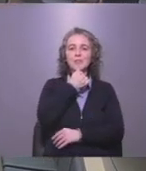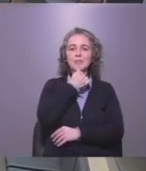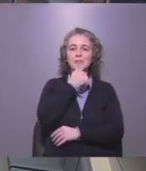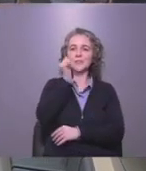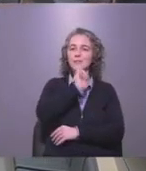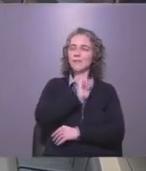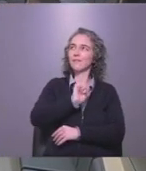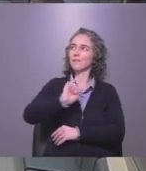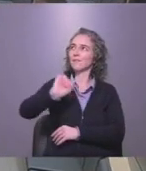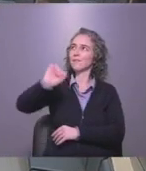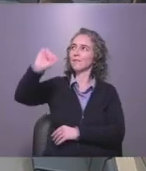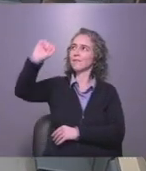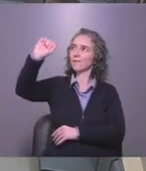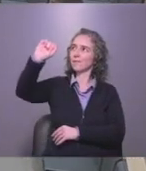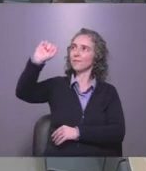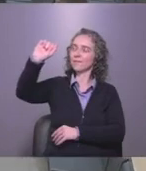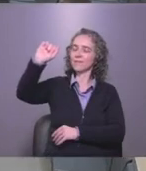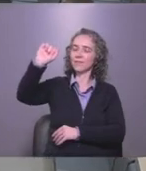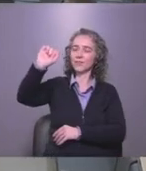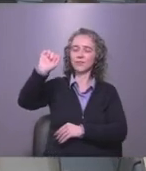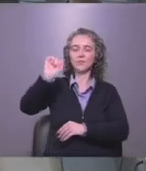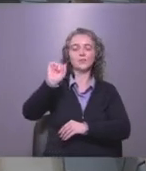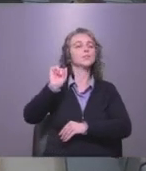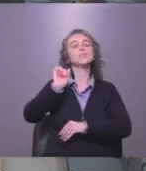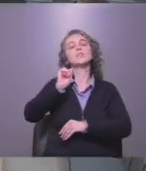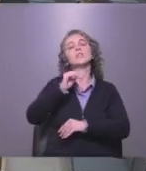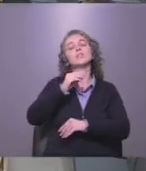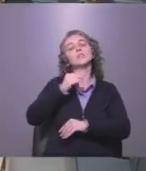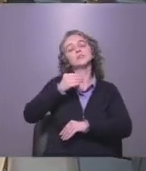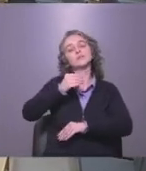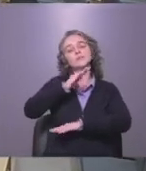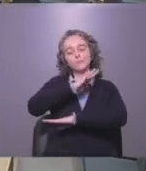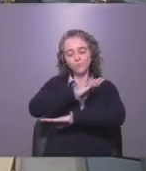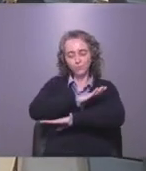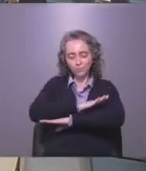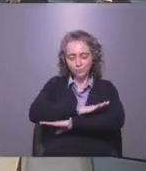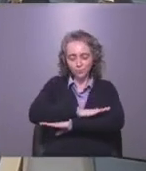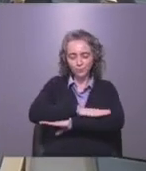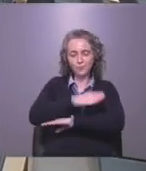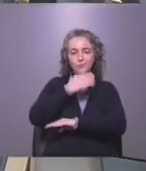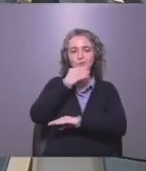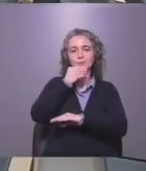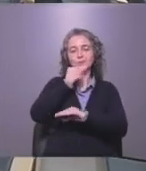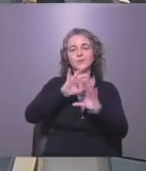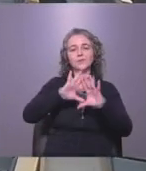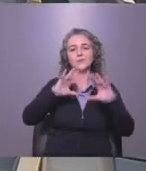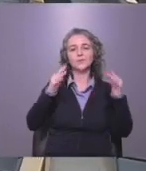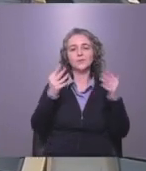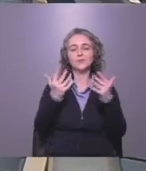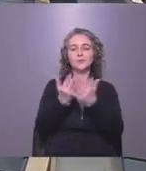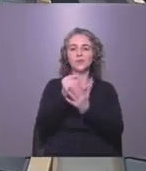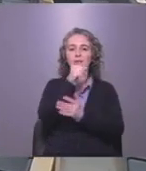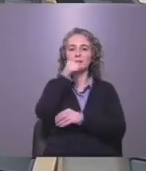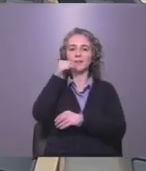feita a vossa vontade, assim na terra como